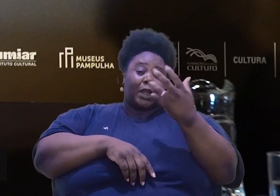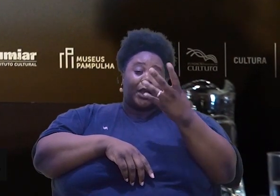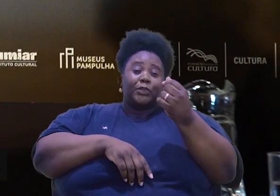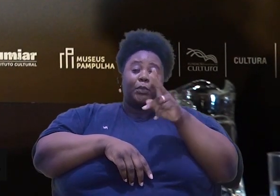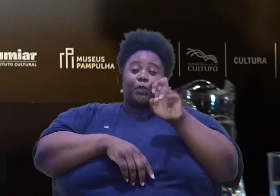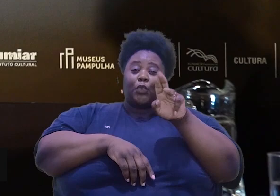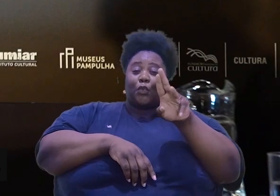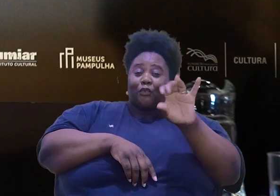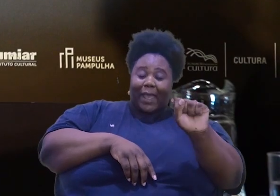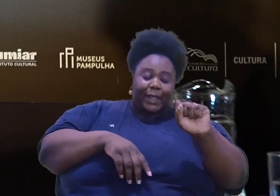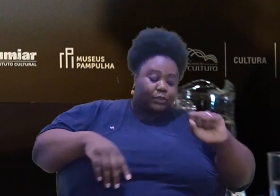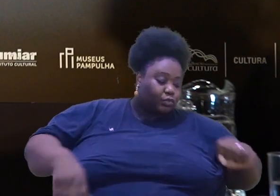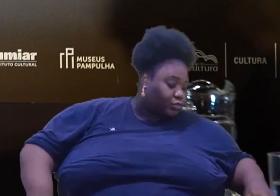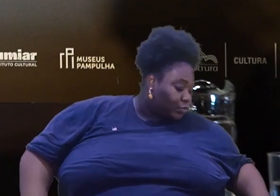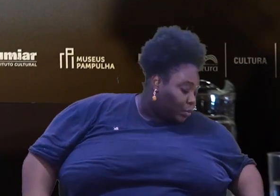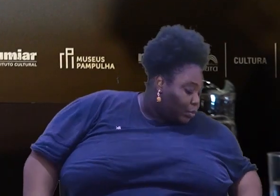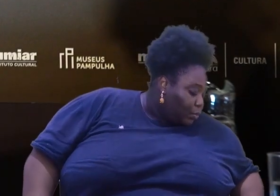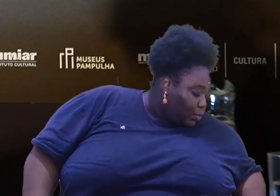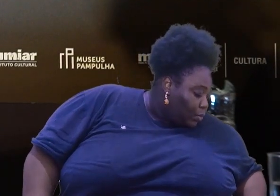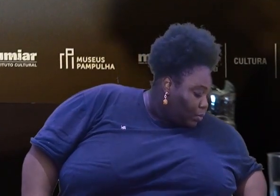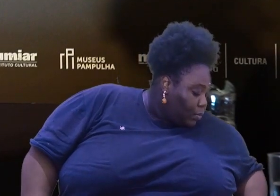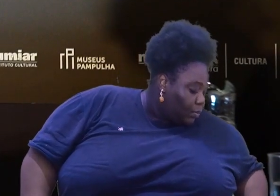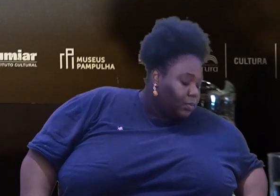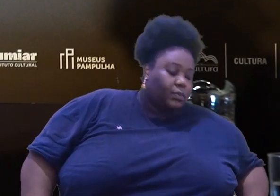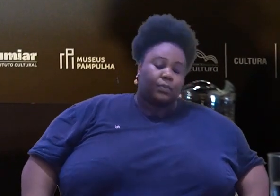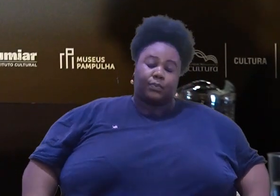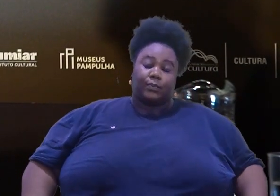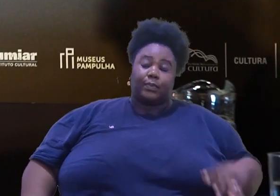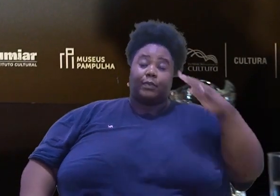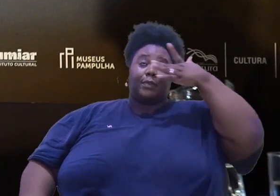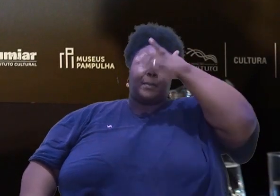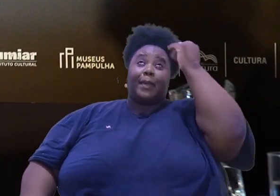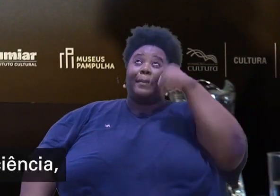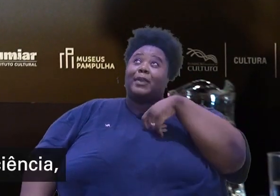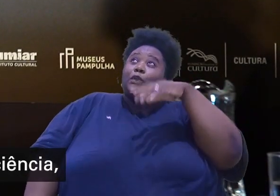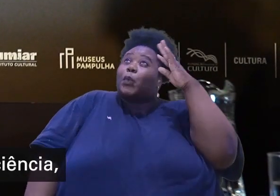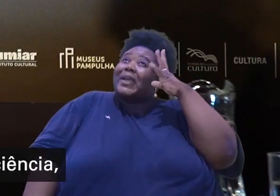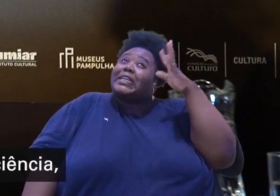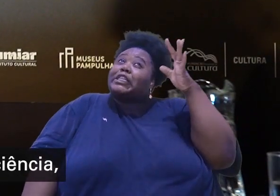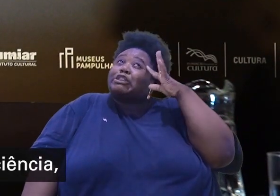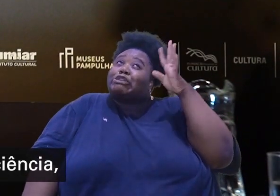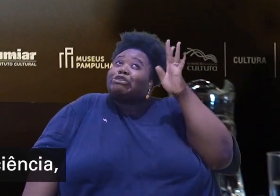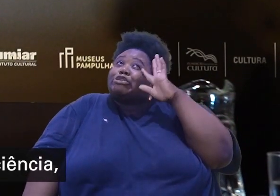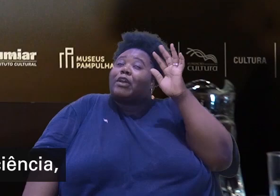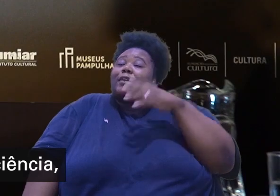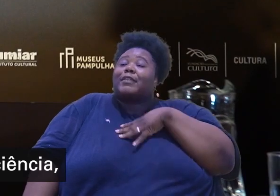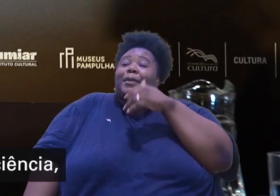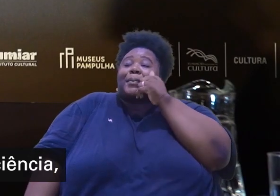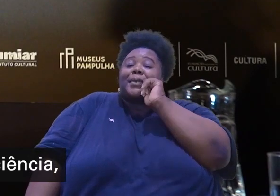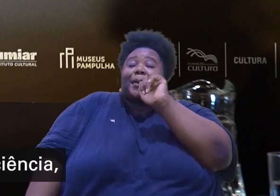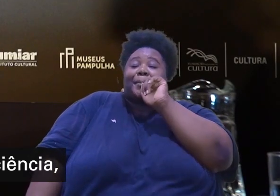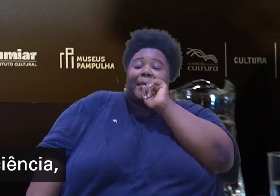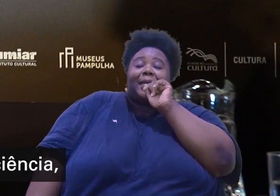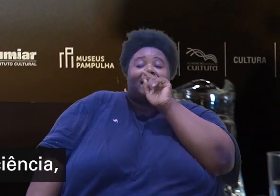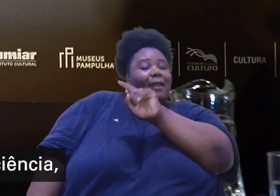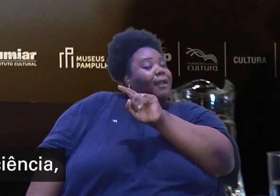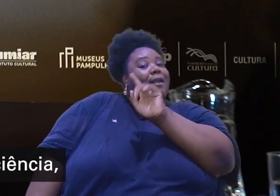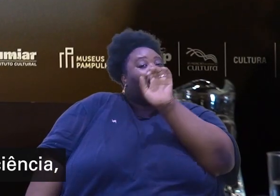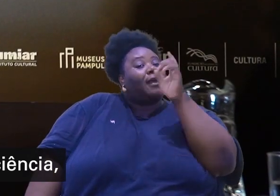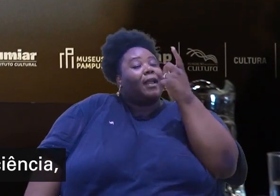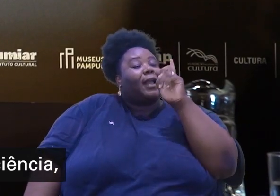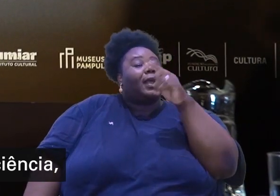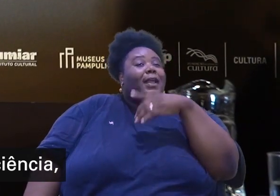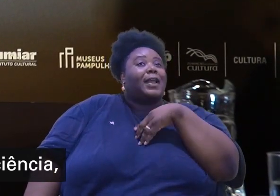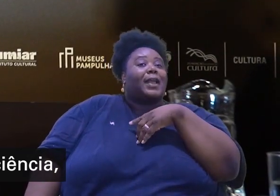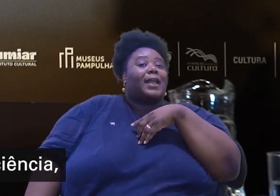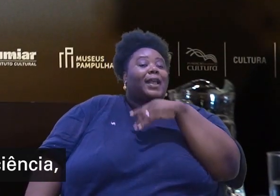versos. Era uma pessoa também que ela sonhava muito. Minha mãe, eu diria que ela foi a